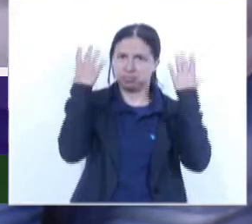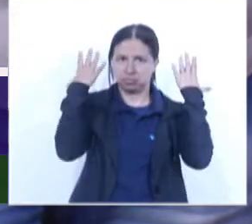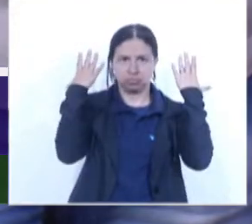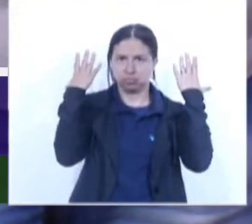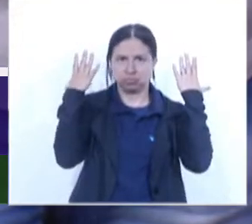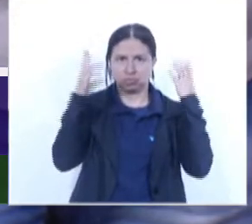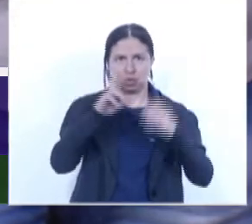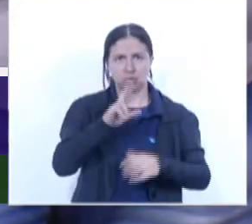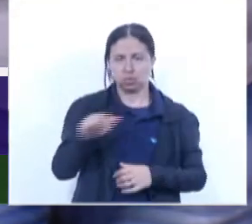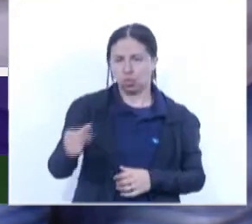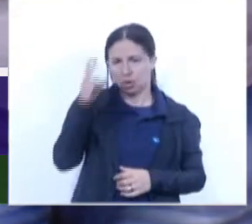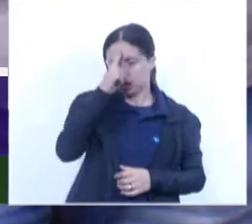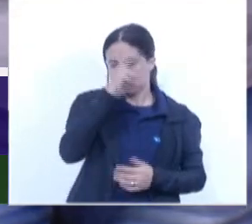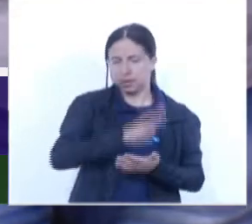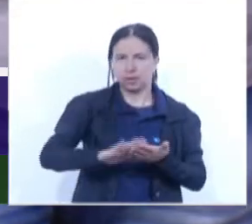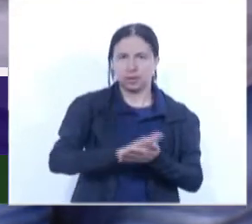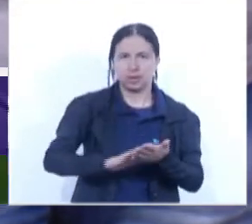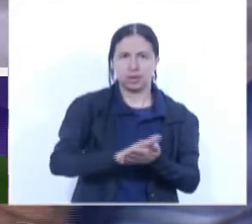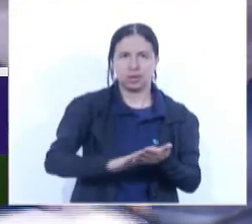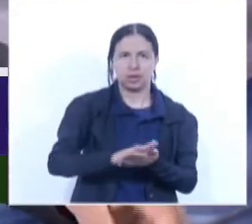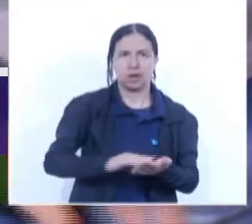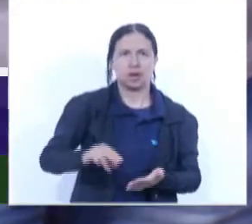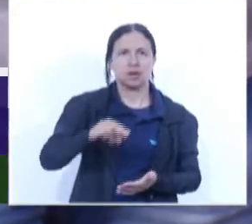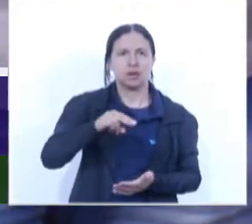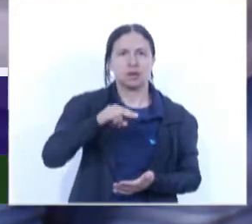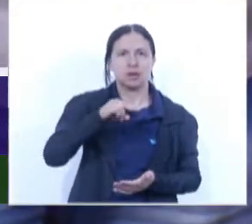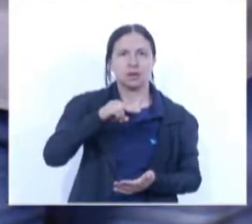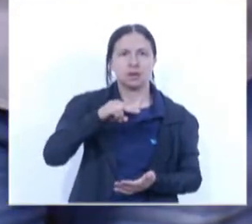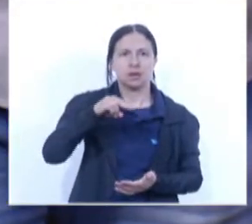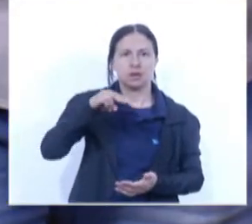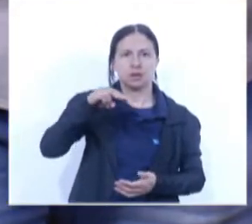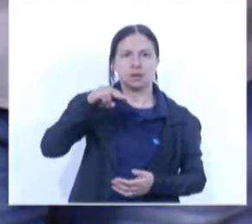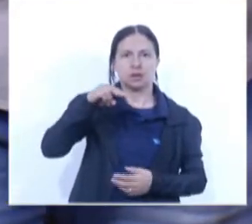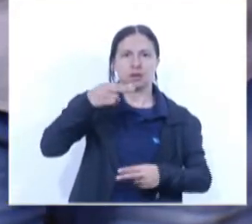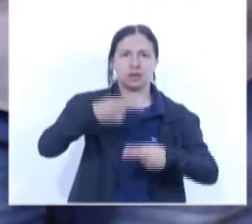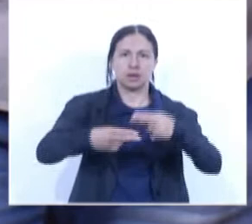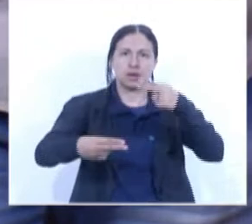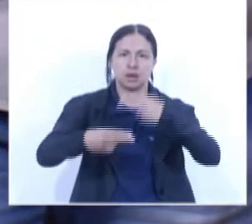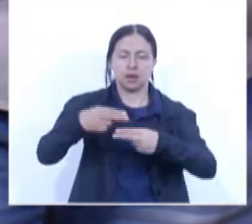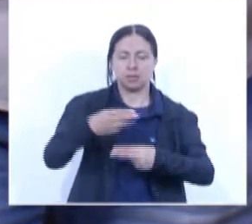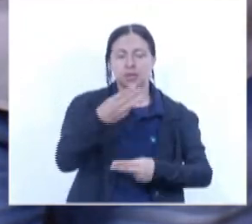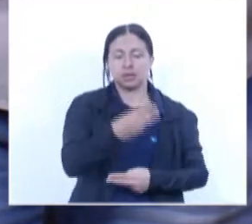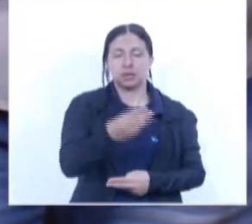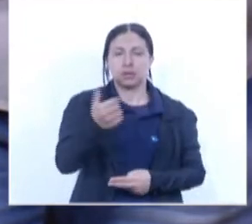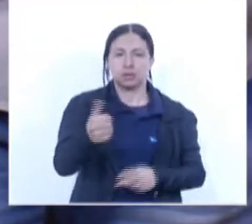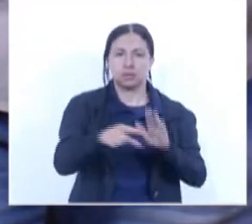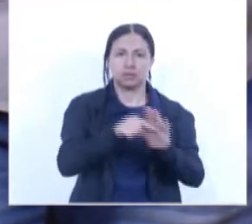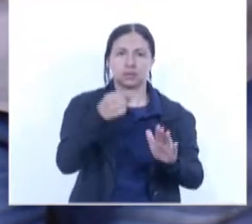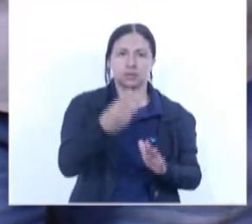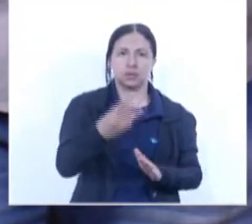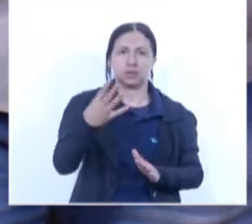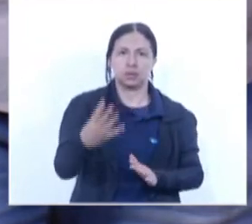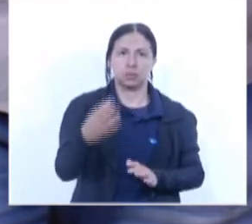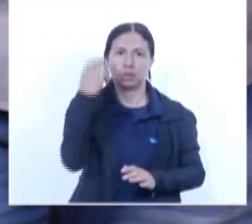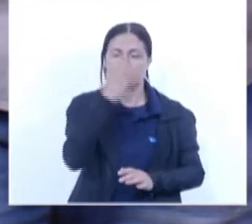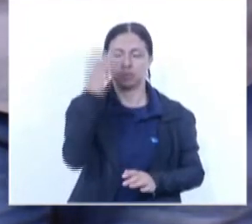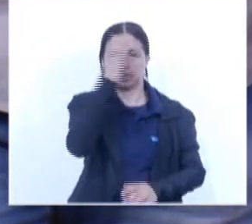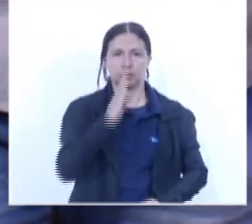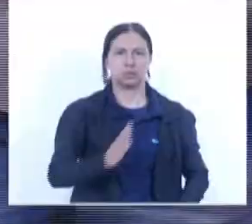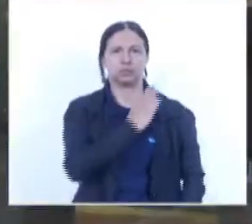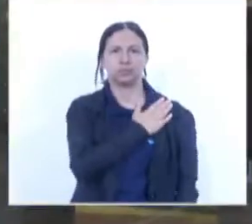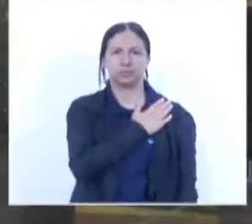Jeremias 31 Versículo 34 convida a todos para cantarmos o Hino Nacional em posição de